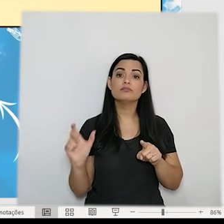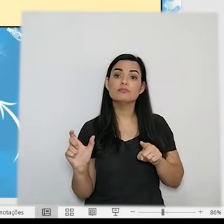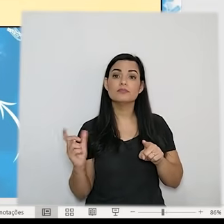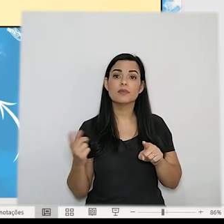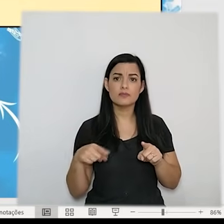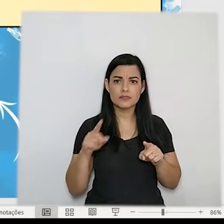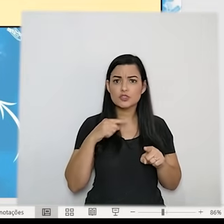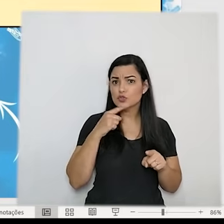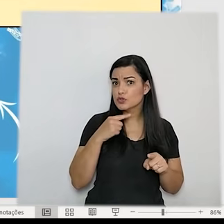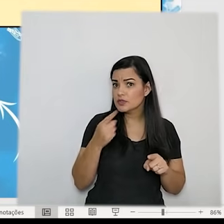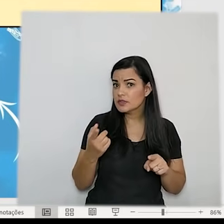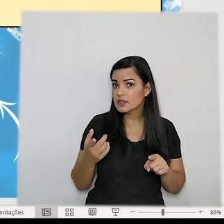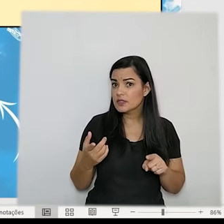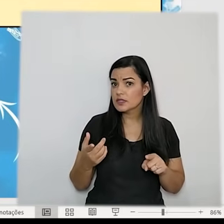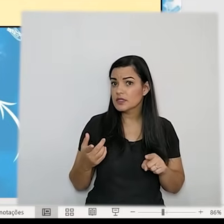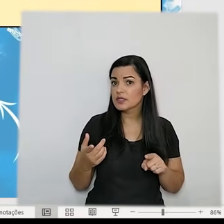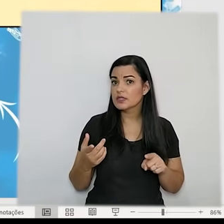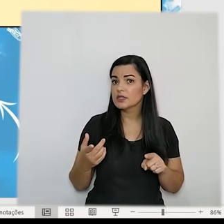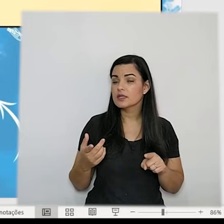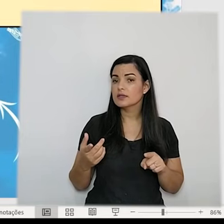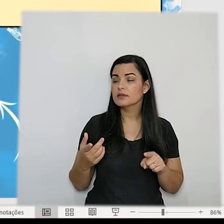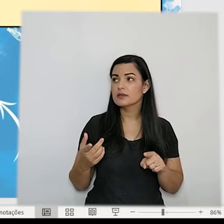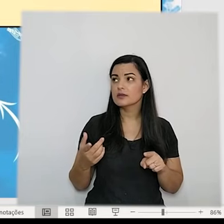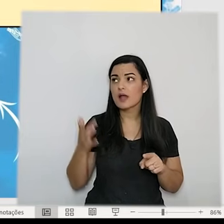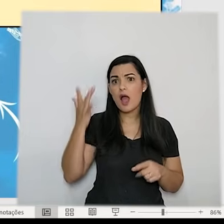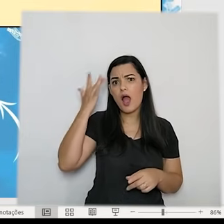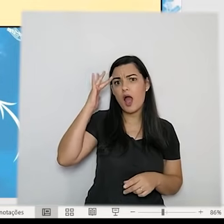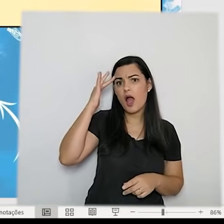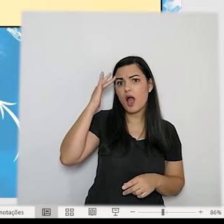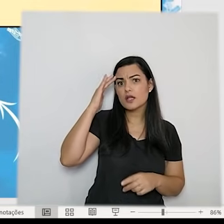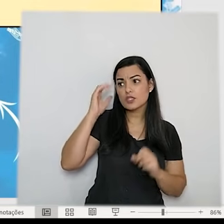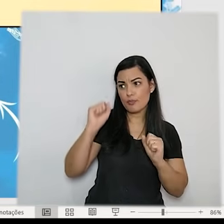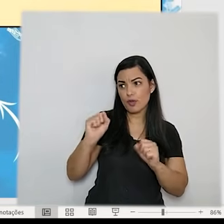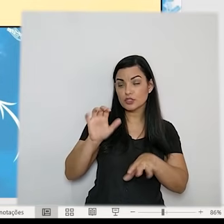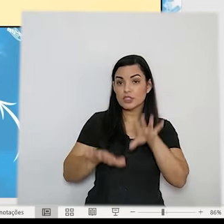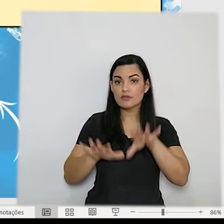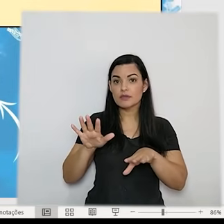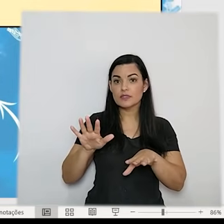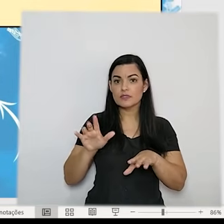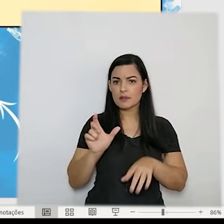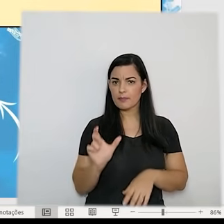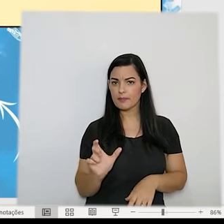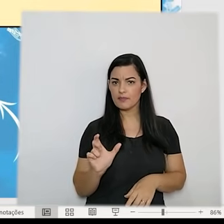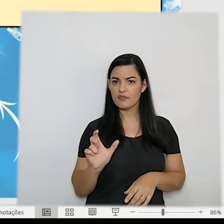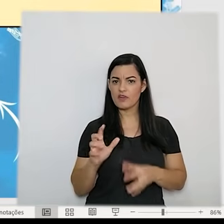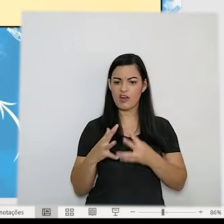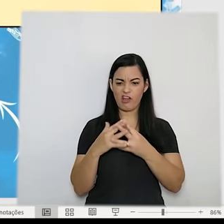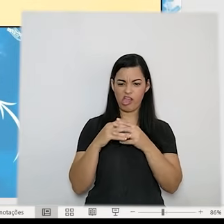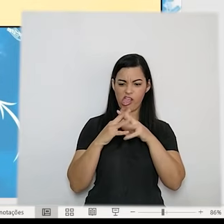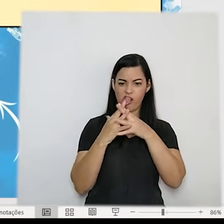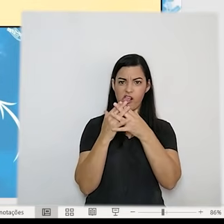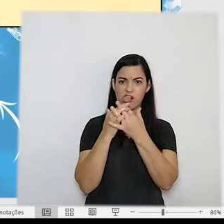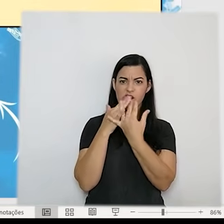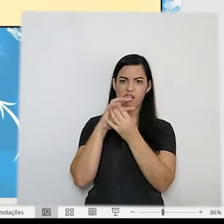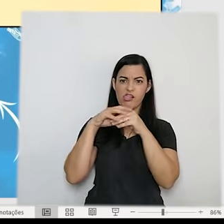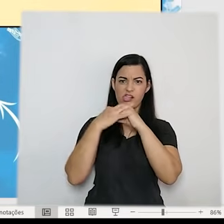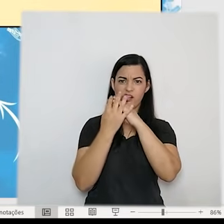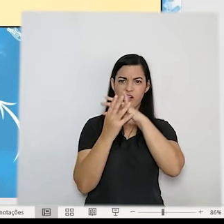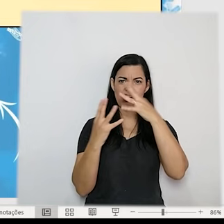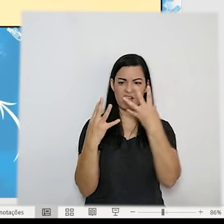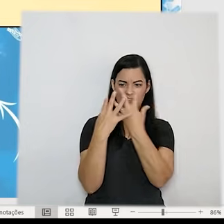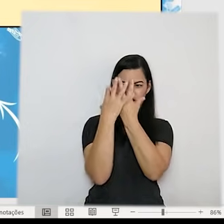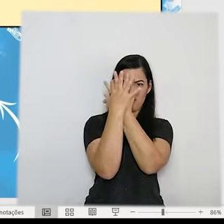Vocês estão em dúvida? Acham que pode ser emaranhado? Então, vamos fazer o